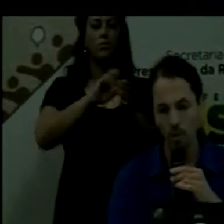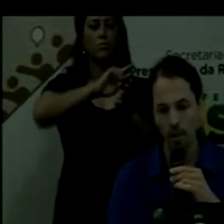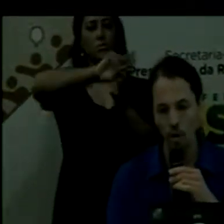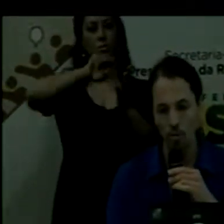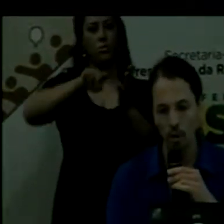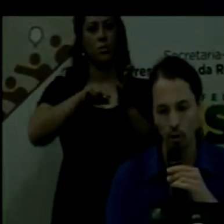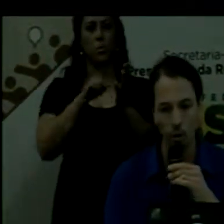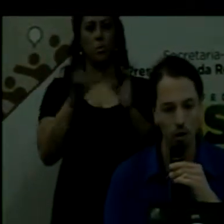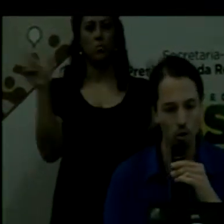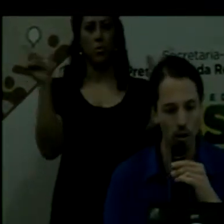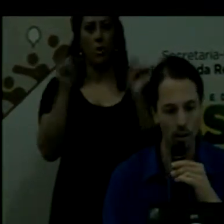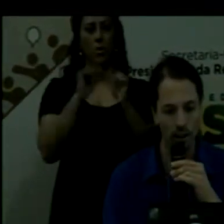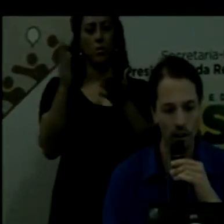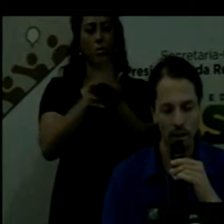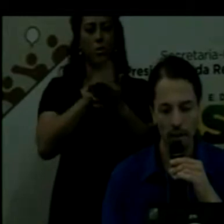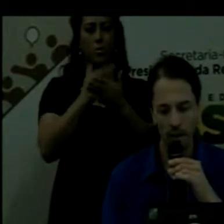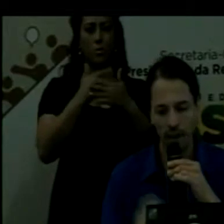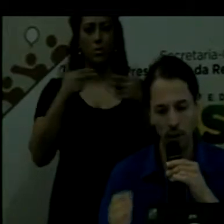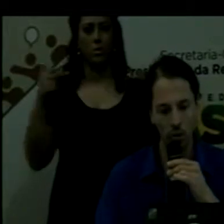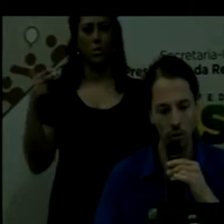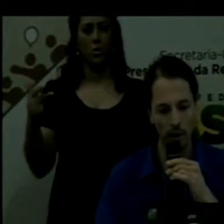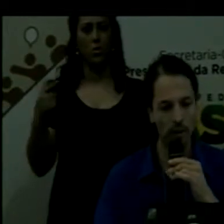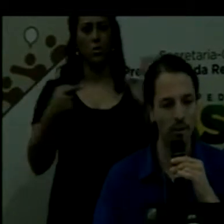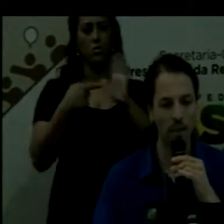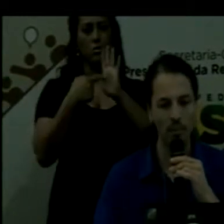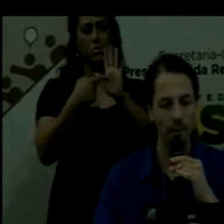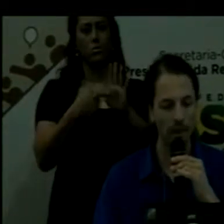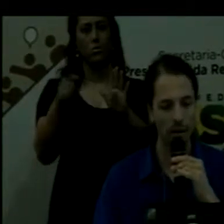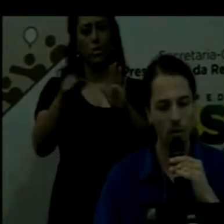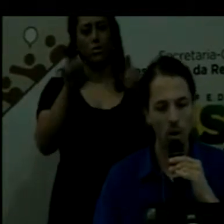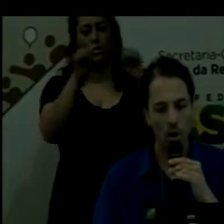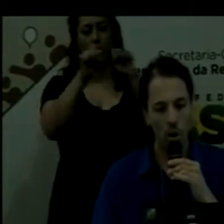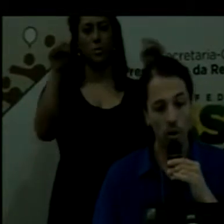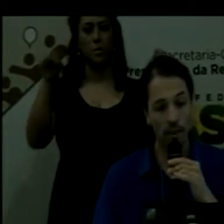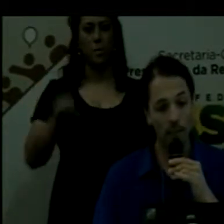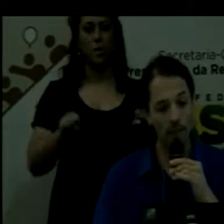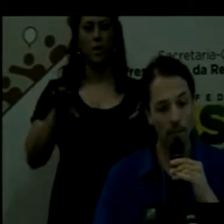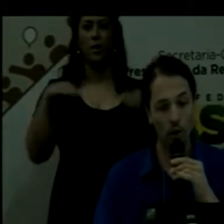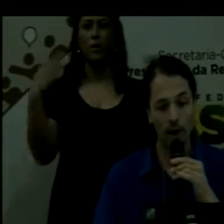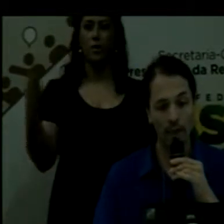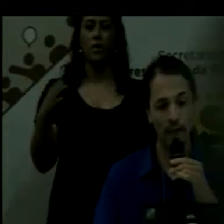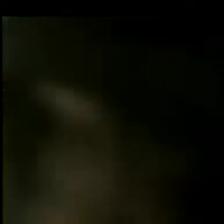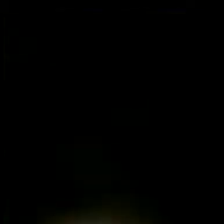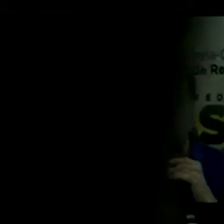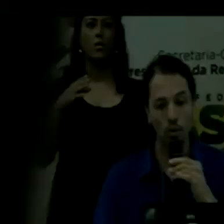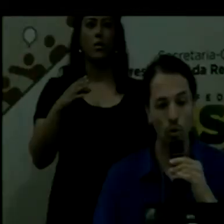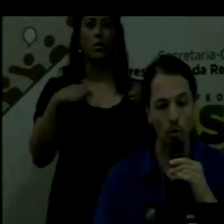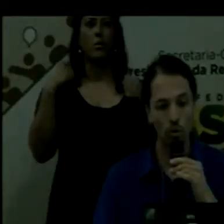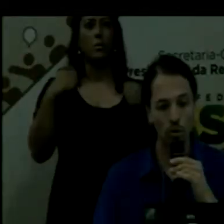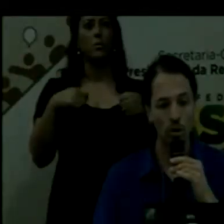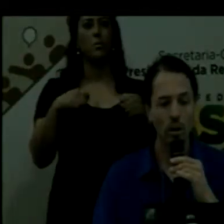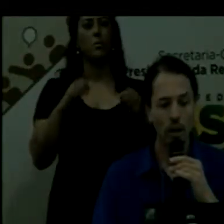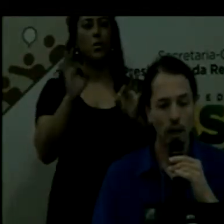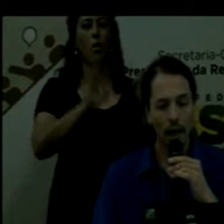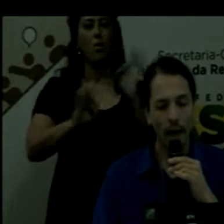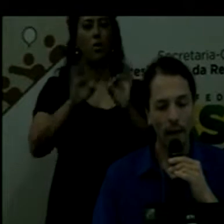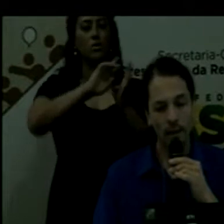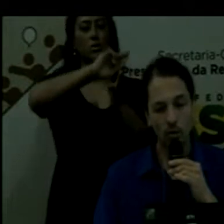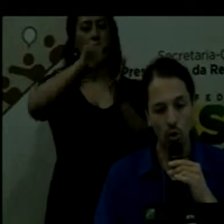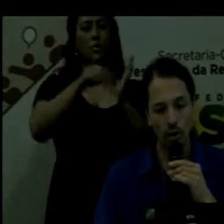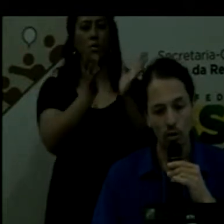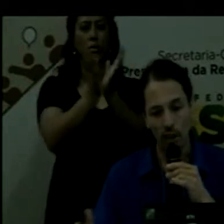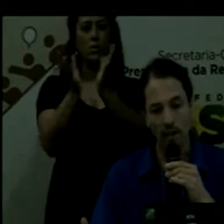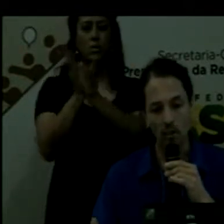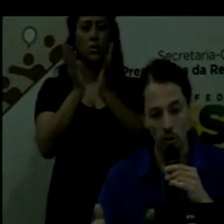tentar resumir em algumas formulações, né, indicações para esse sistema, né? Então, o sistema deve organizar diferentes grupos